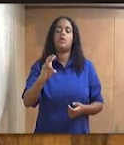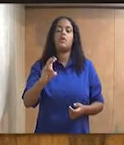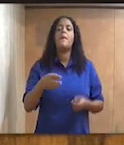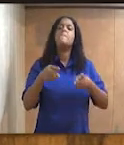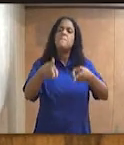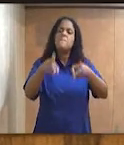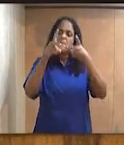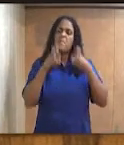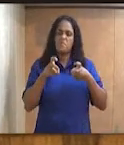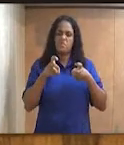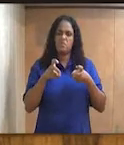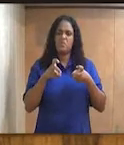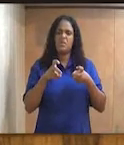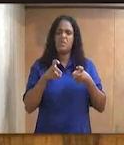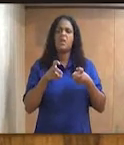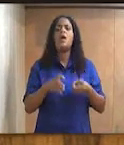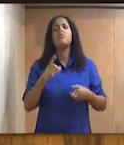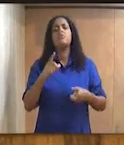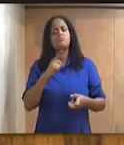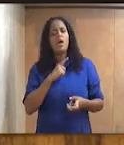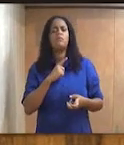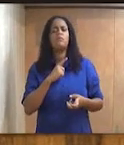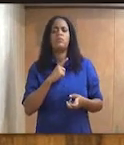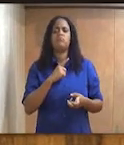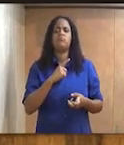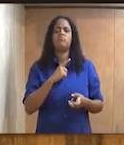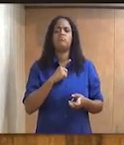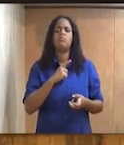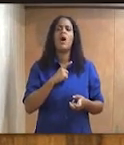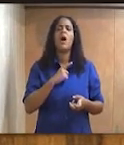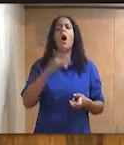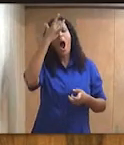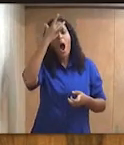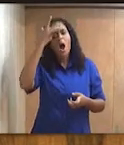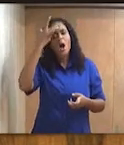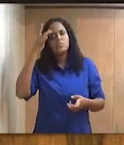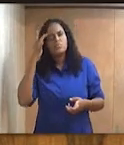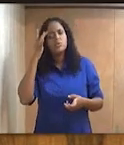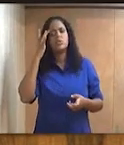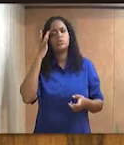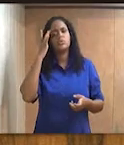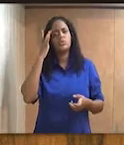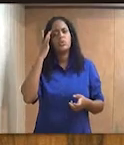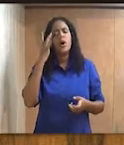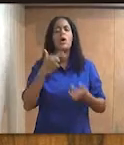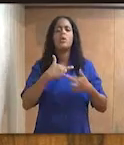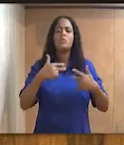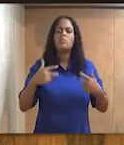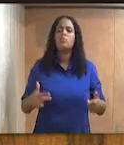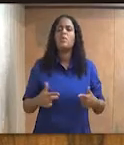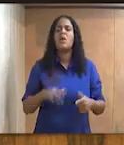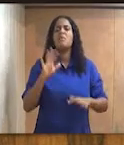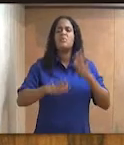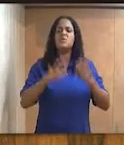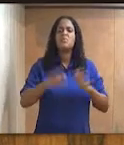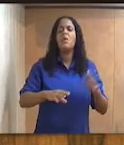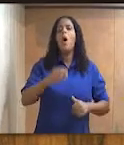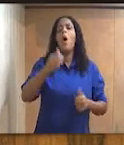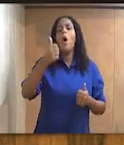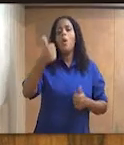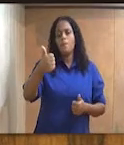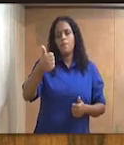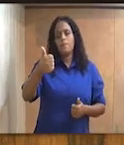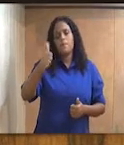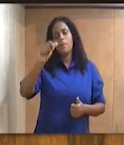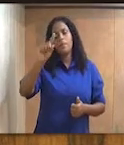percebe que houve uma estimativa com pessoal e encargos sociais na ordem de